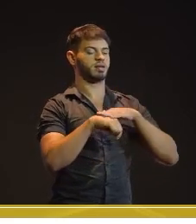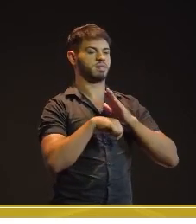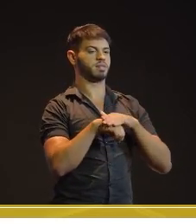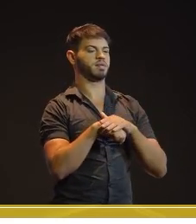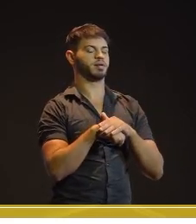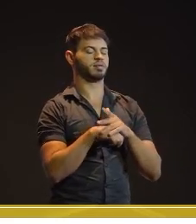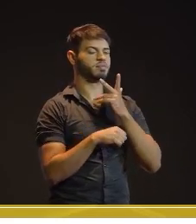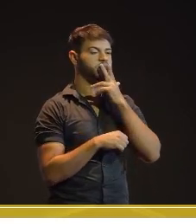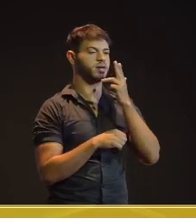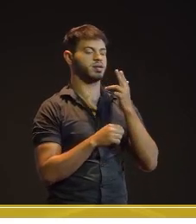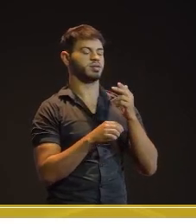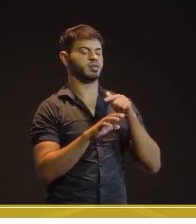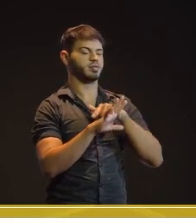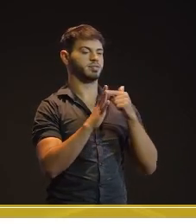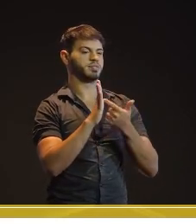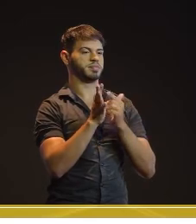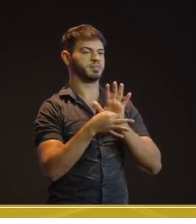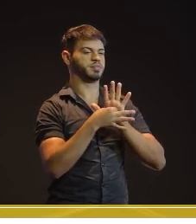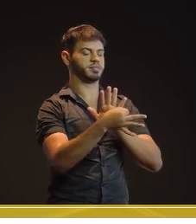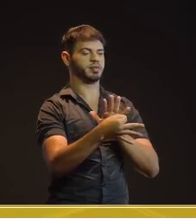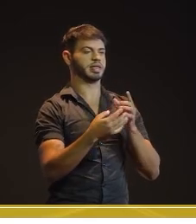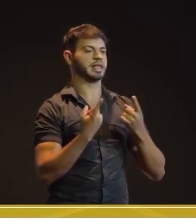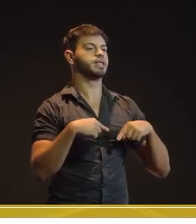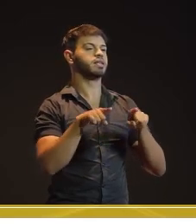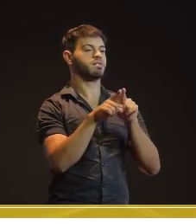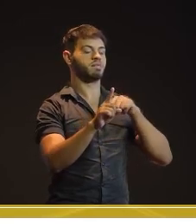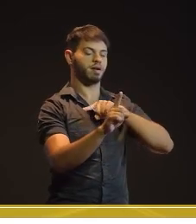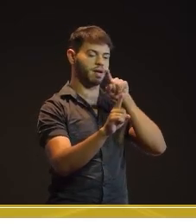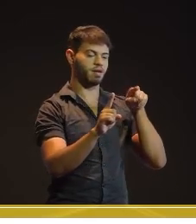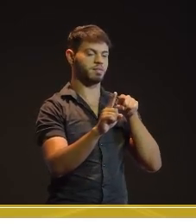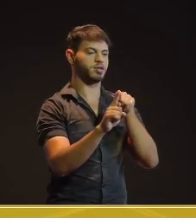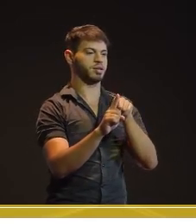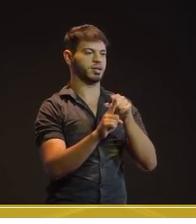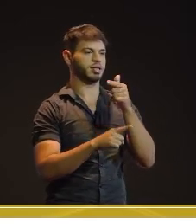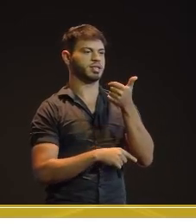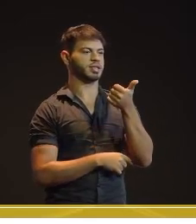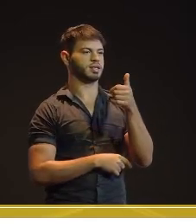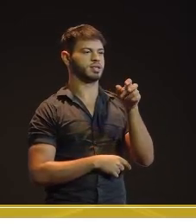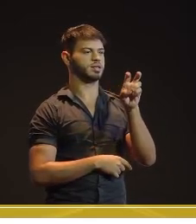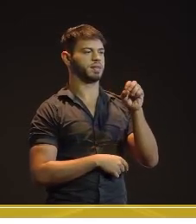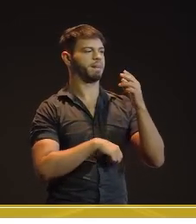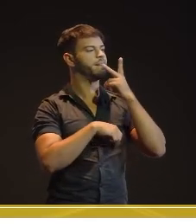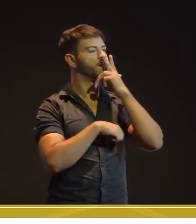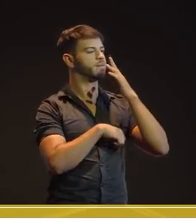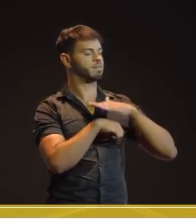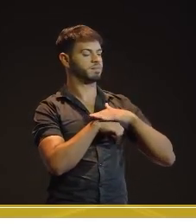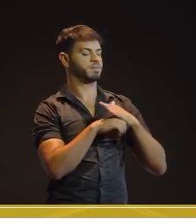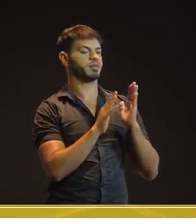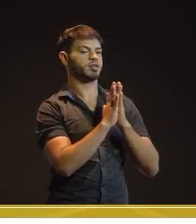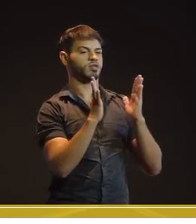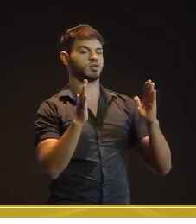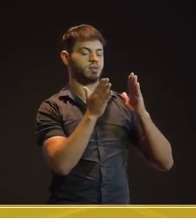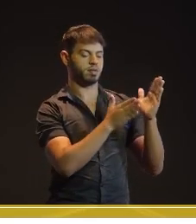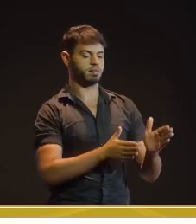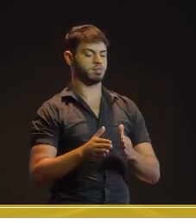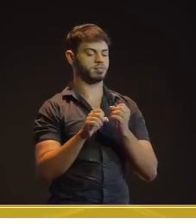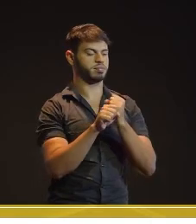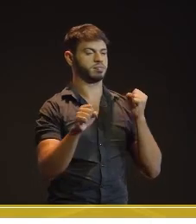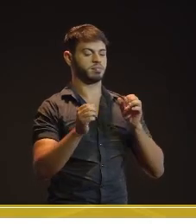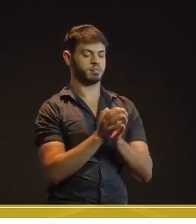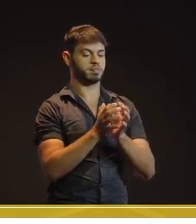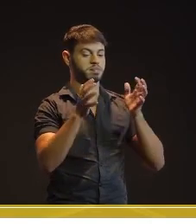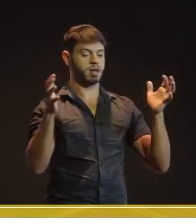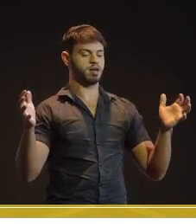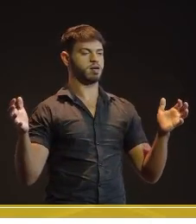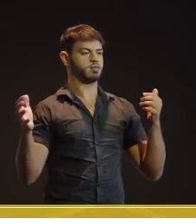simulação. Probabilístico, curva probabilística. Para eu atingir o P50, o PVSys tem estimado produções de energia muito maiores do